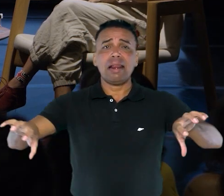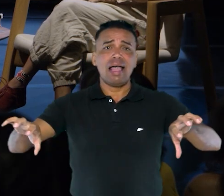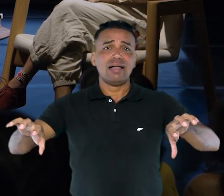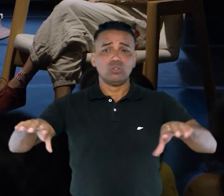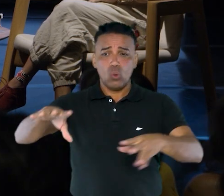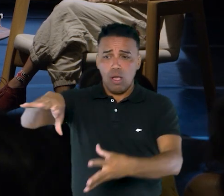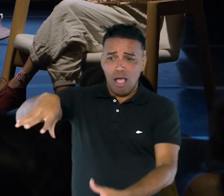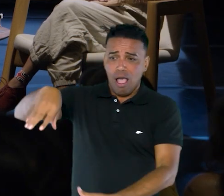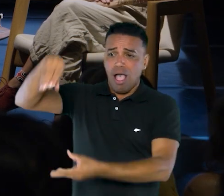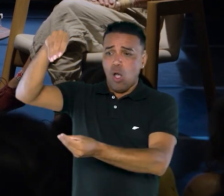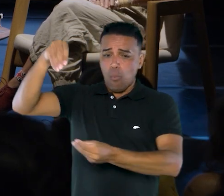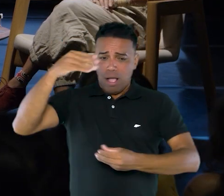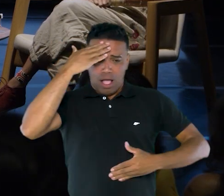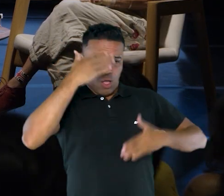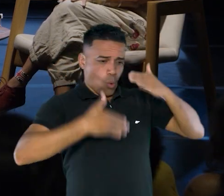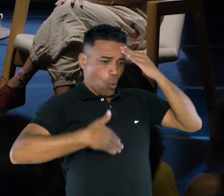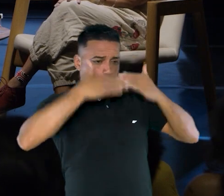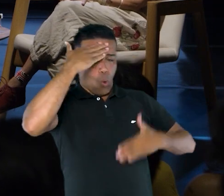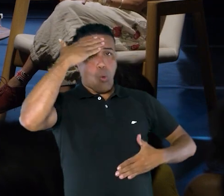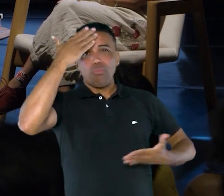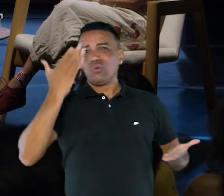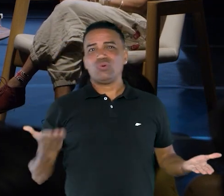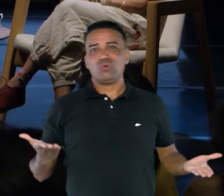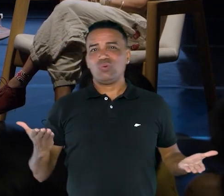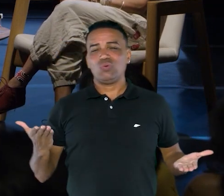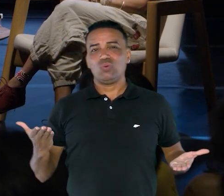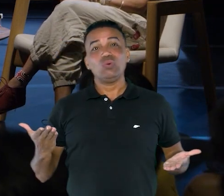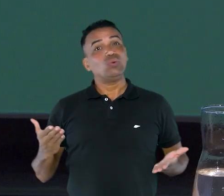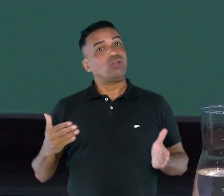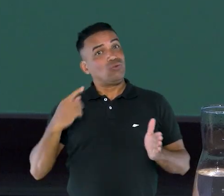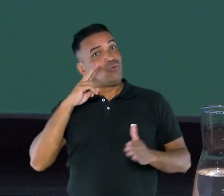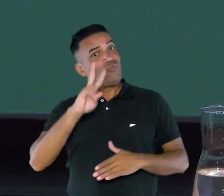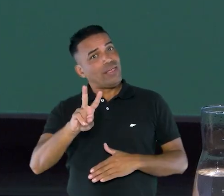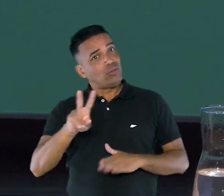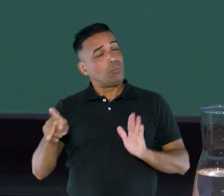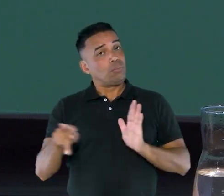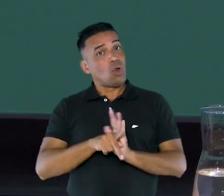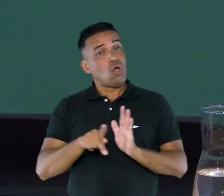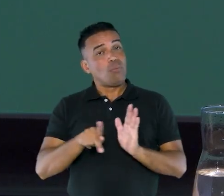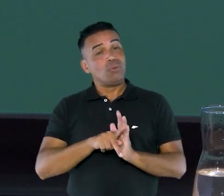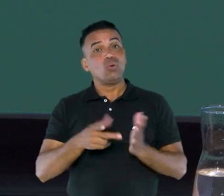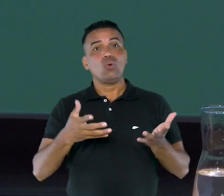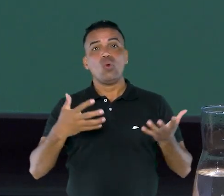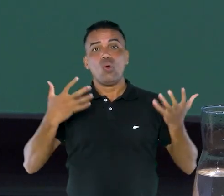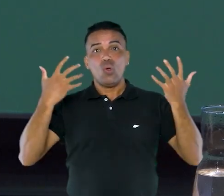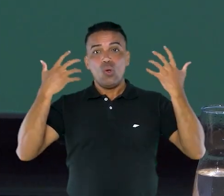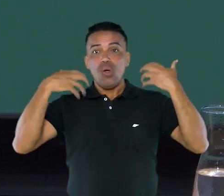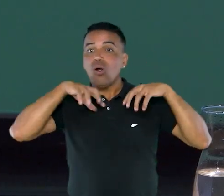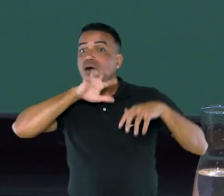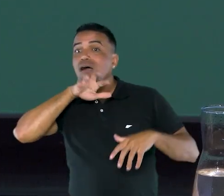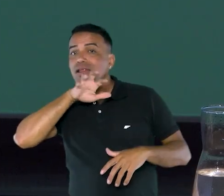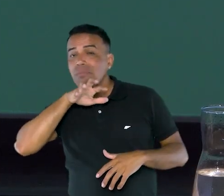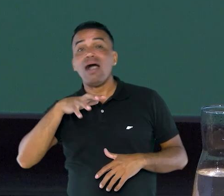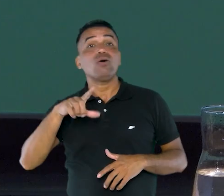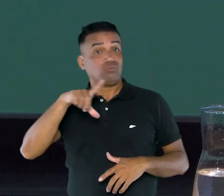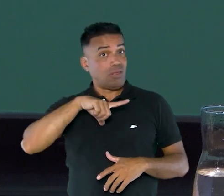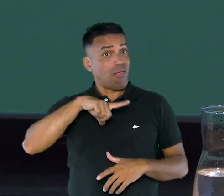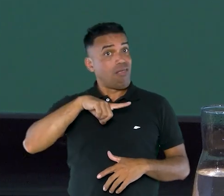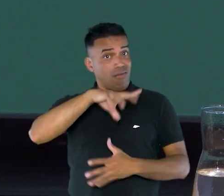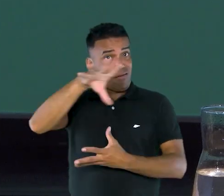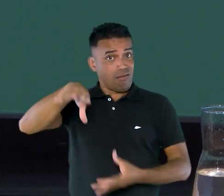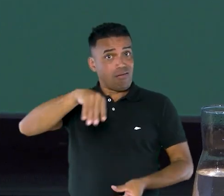corpo e corpo sem alma, né? A gente está vendo que até os seres não humanos são animados, têm